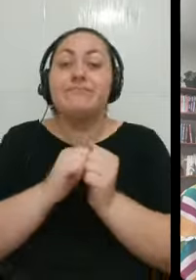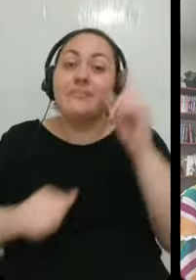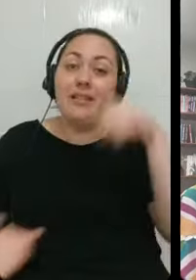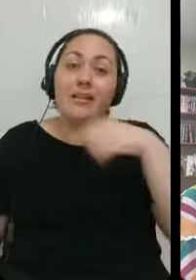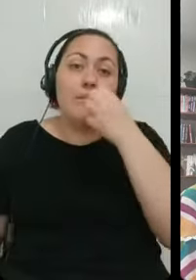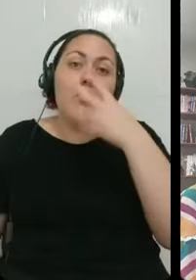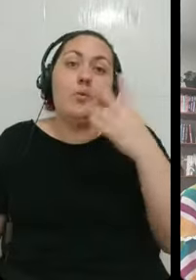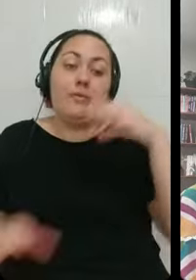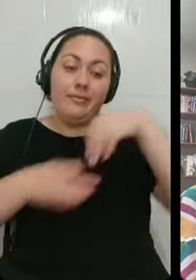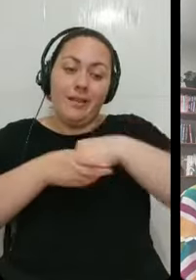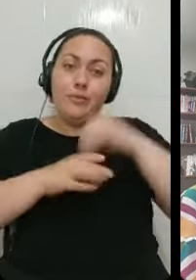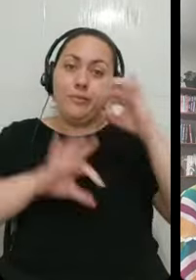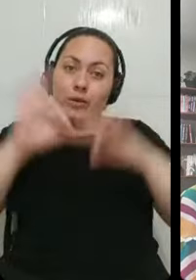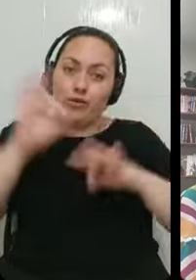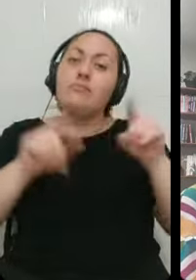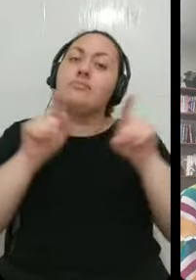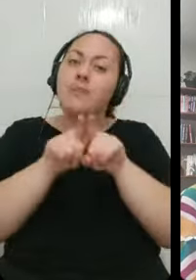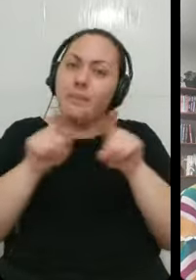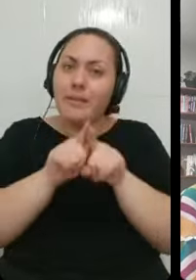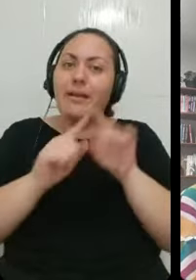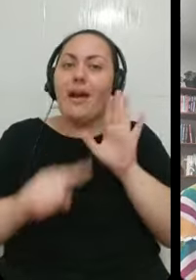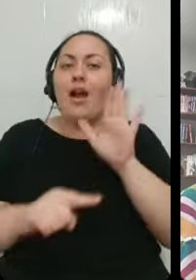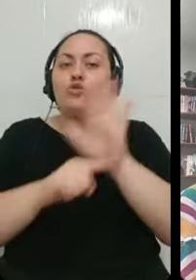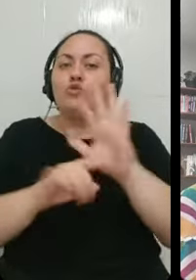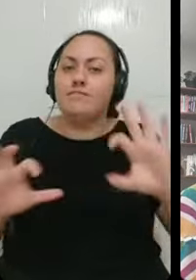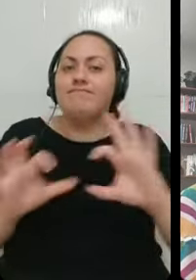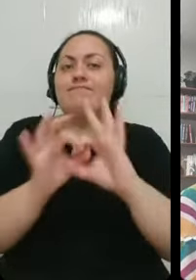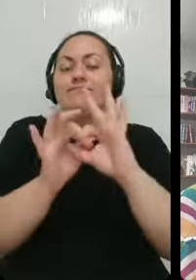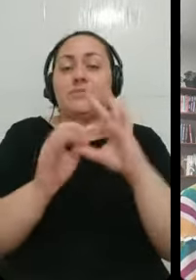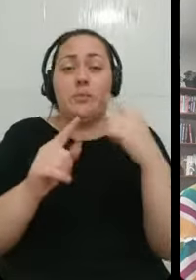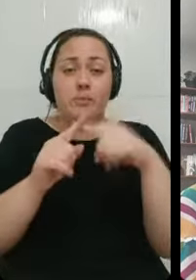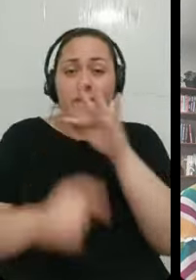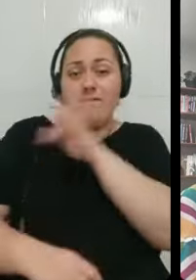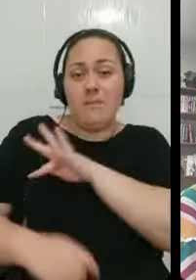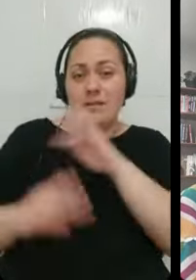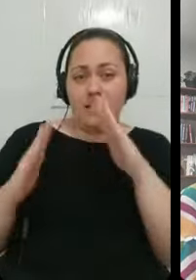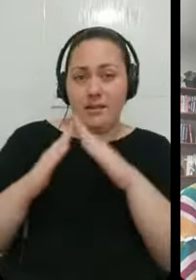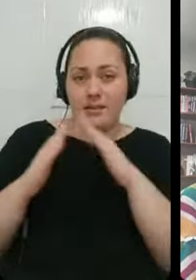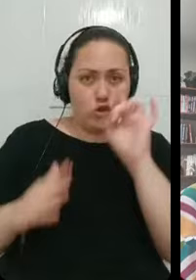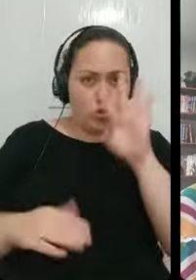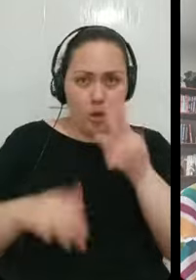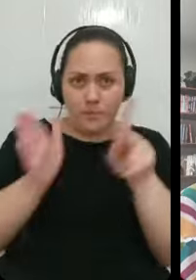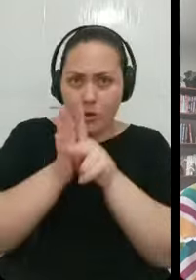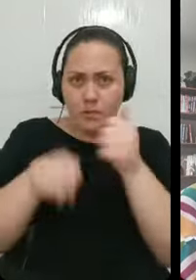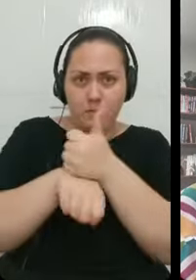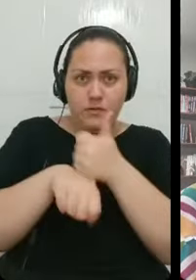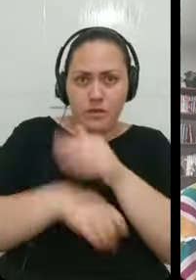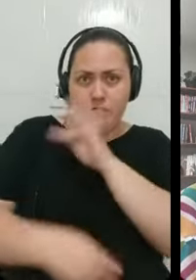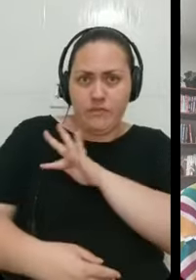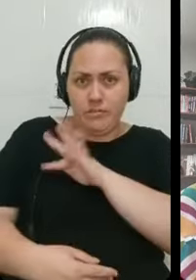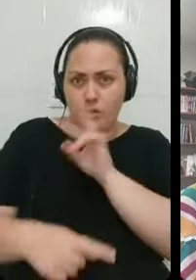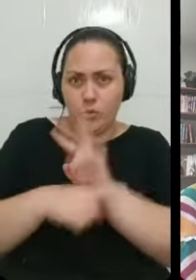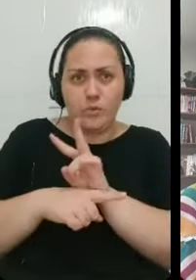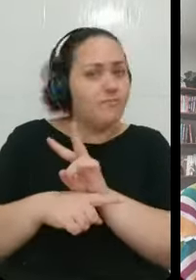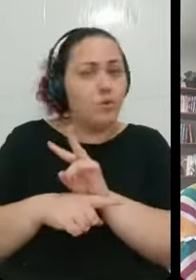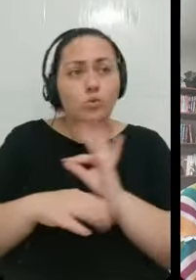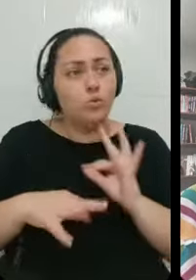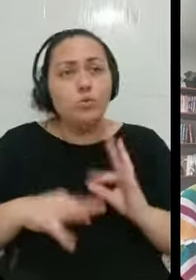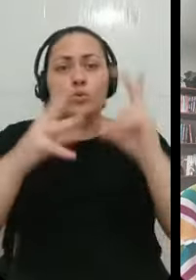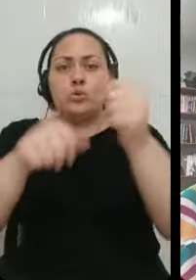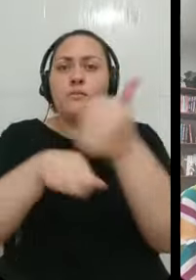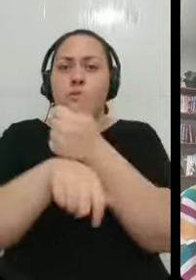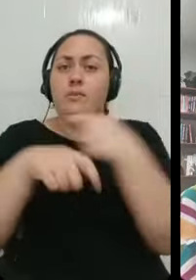isso, né? Porque a farmácia caseira, ela não é só para o farmacêutico cuidar, né? Todos os profissionais têm que cuidar,